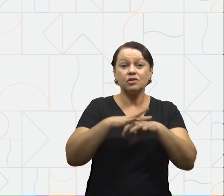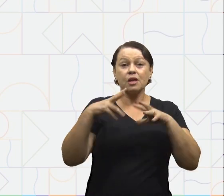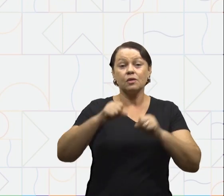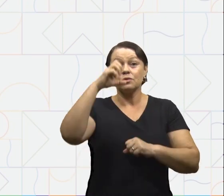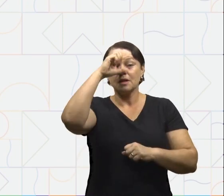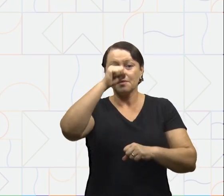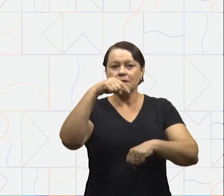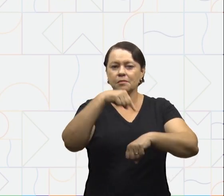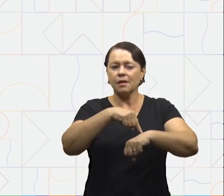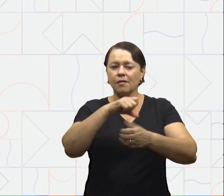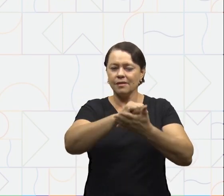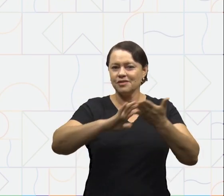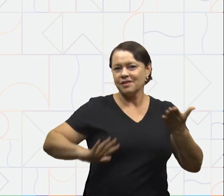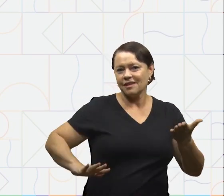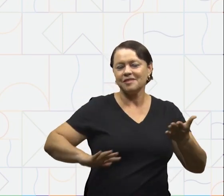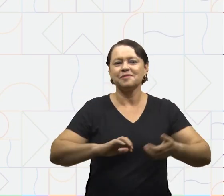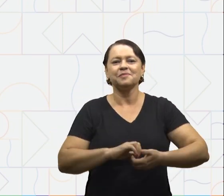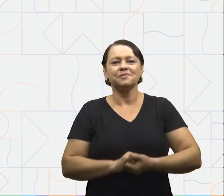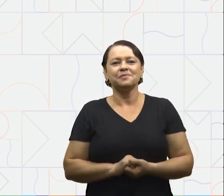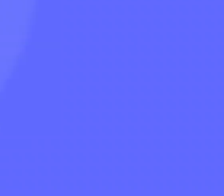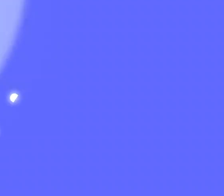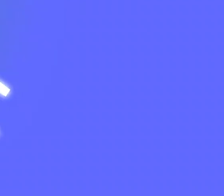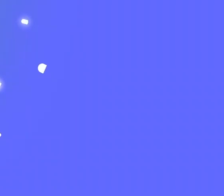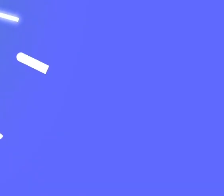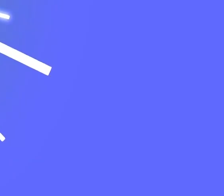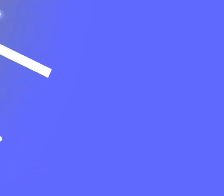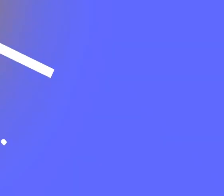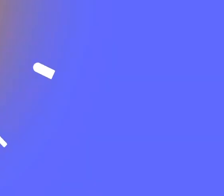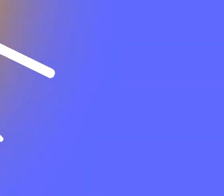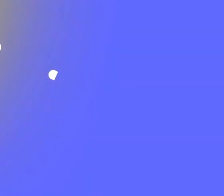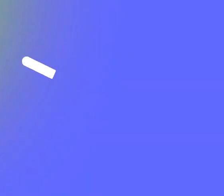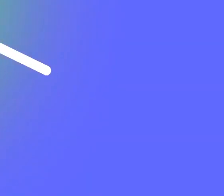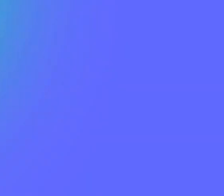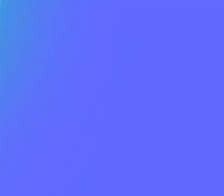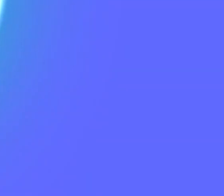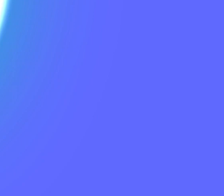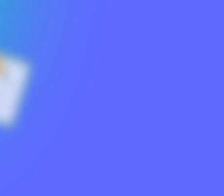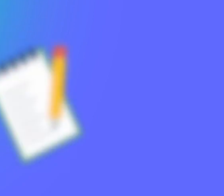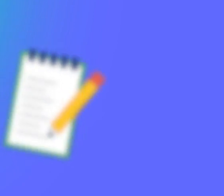praticar tudo o que aprendemos na hora da atividade?